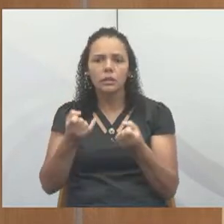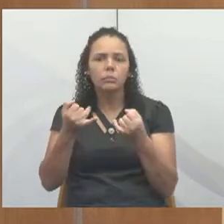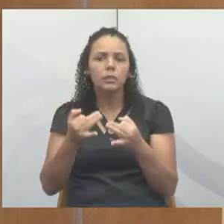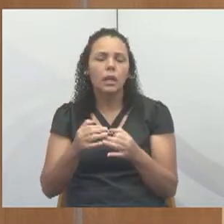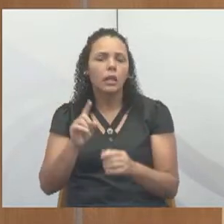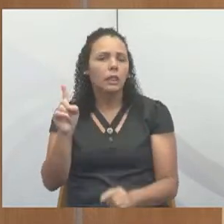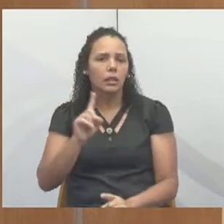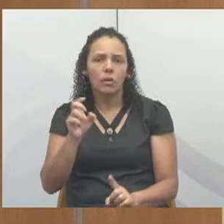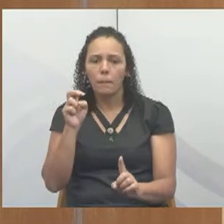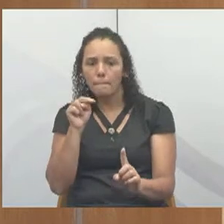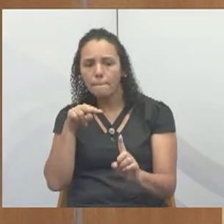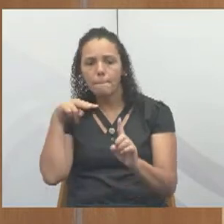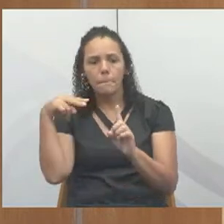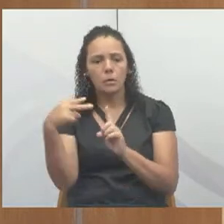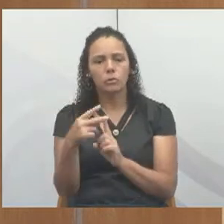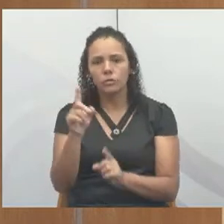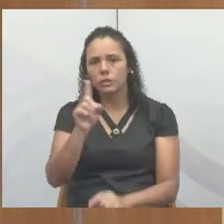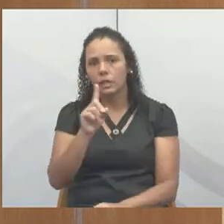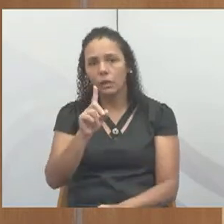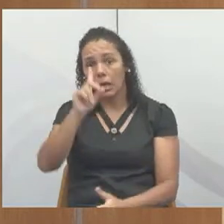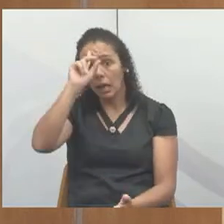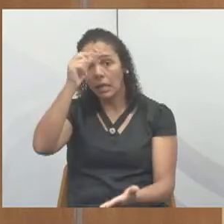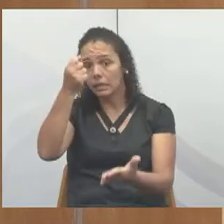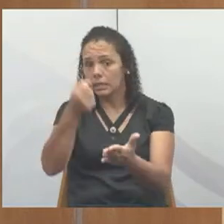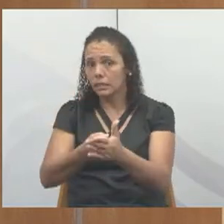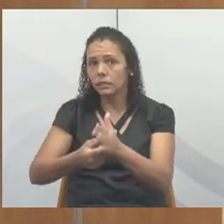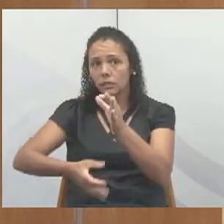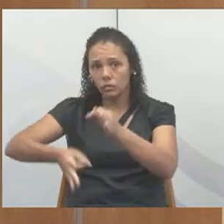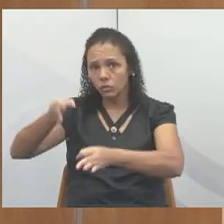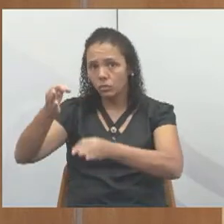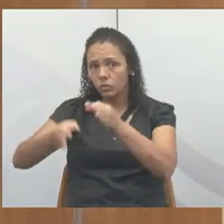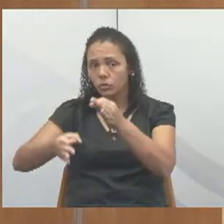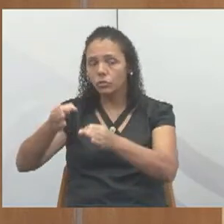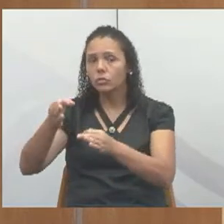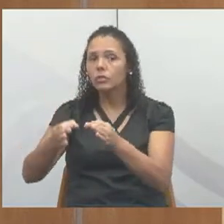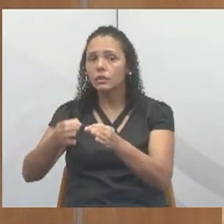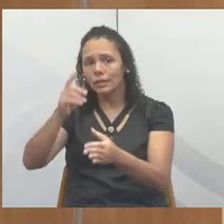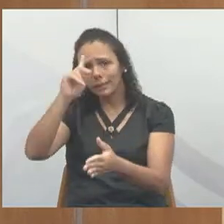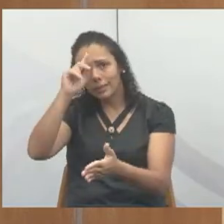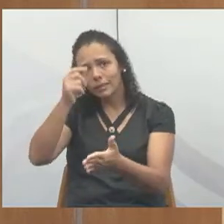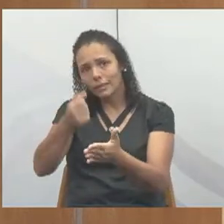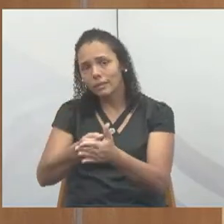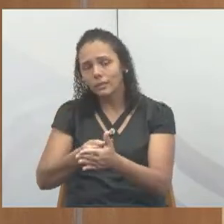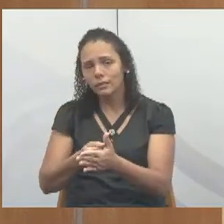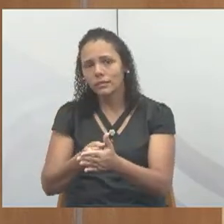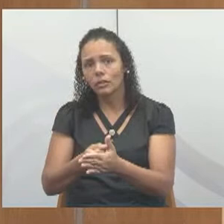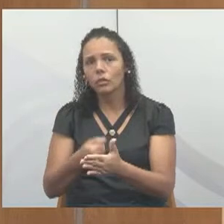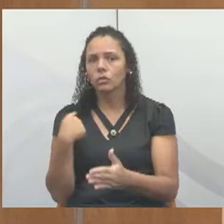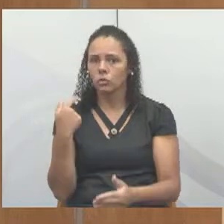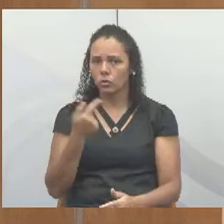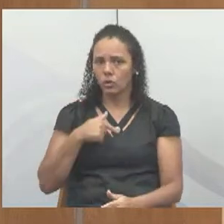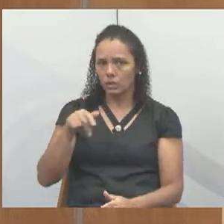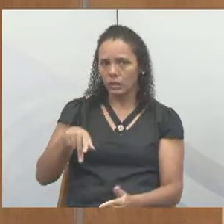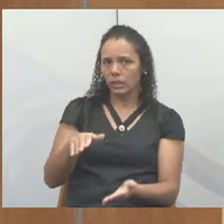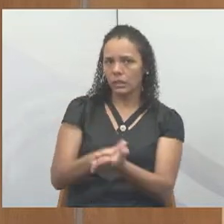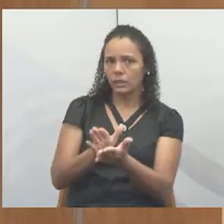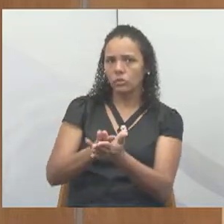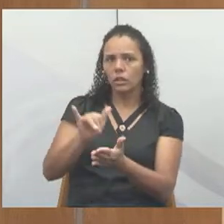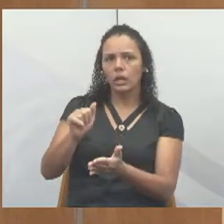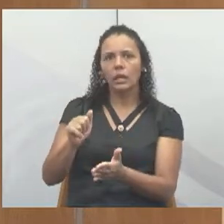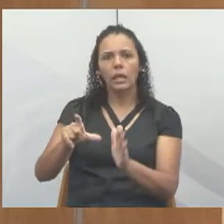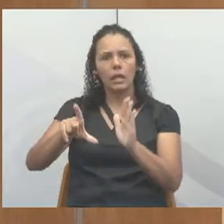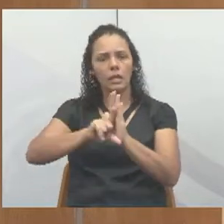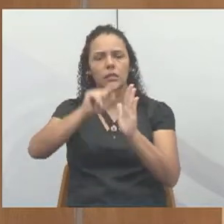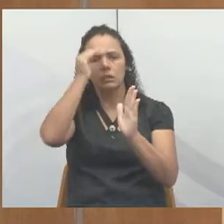ponto de vista. É decisão judicial de que aqui a gente sempre pagou conforme a lei atuarial do